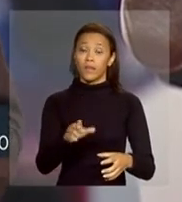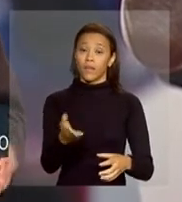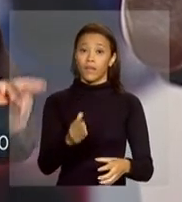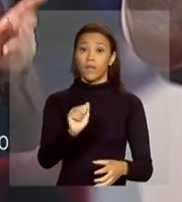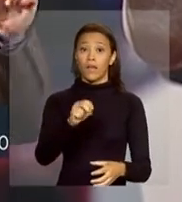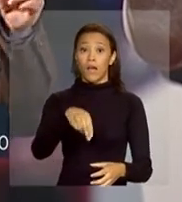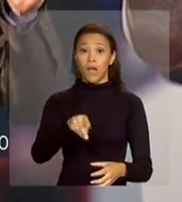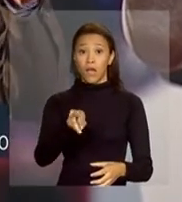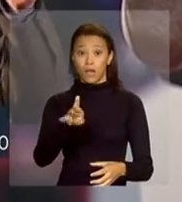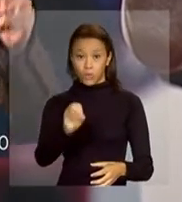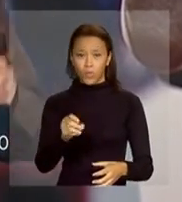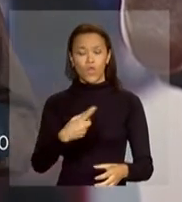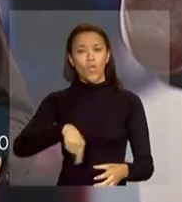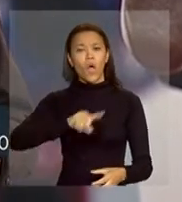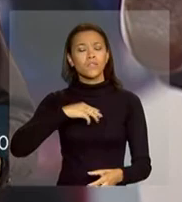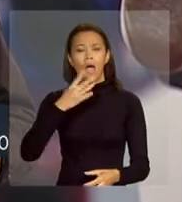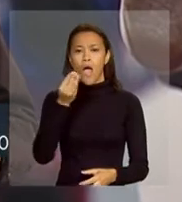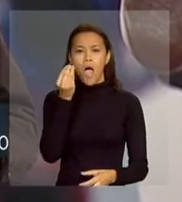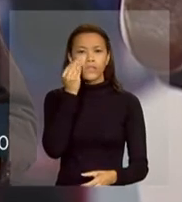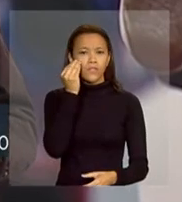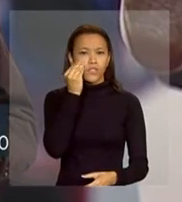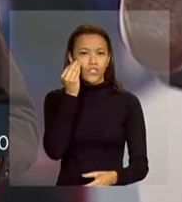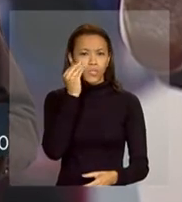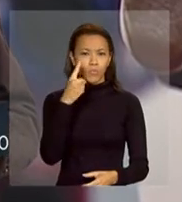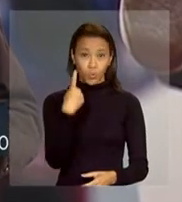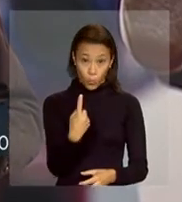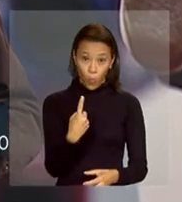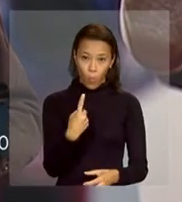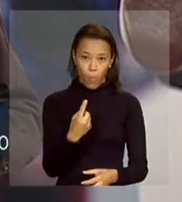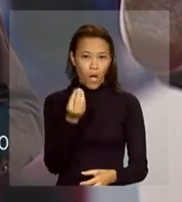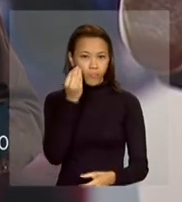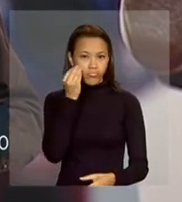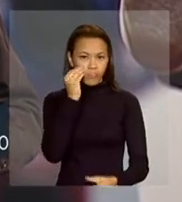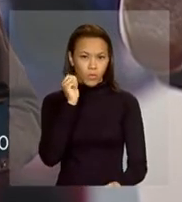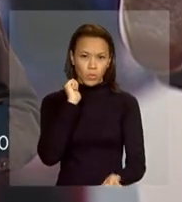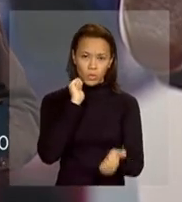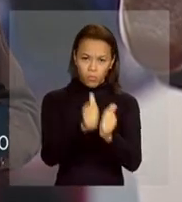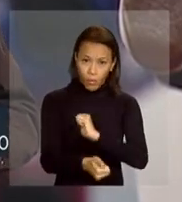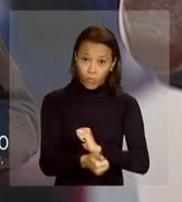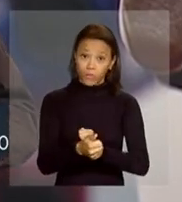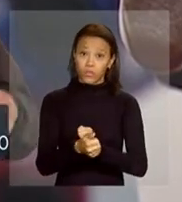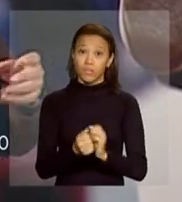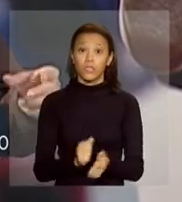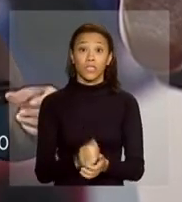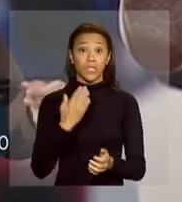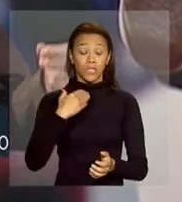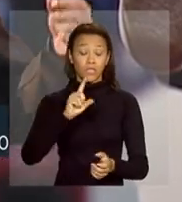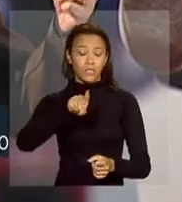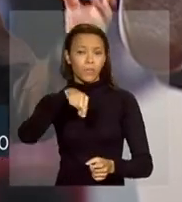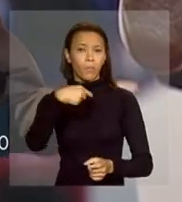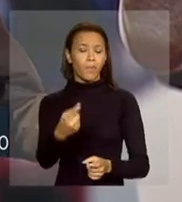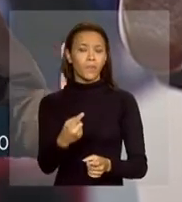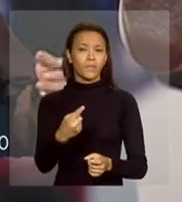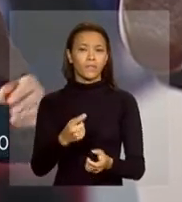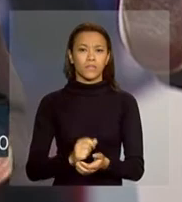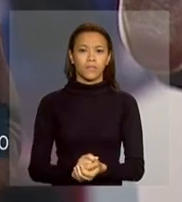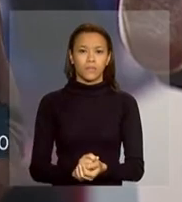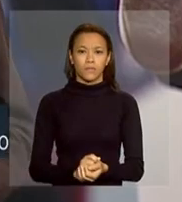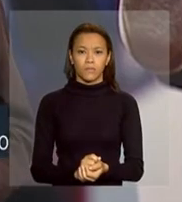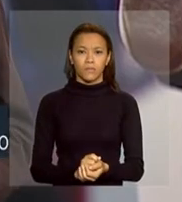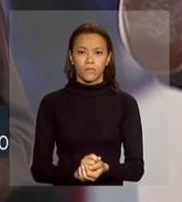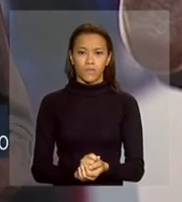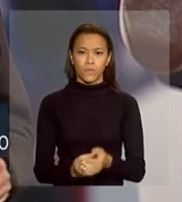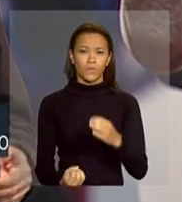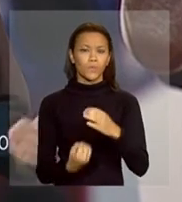Passos assistiram Se não me engano uma prova Hípica dos Jogos Paraolímpicos e surgiu a